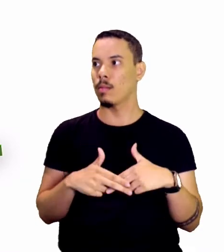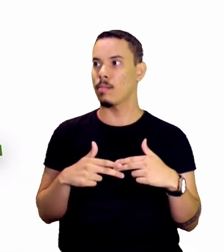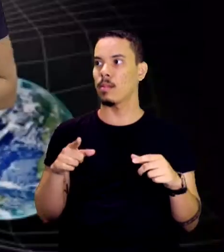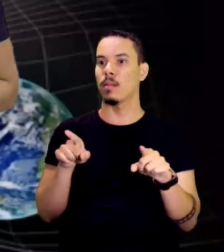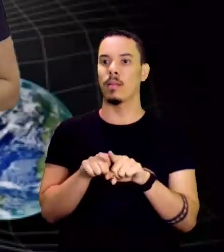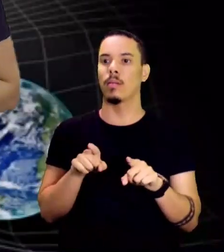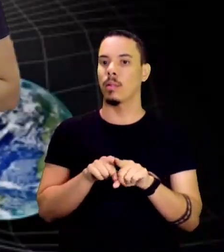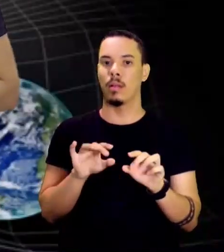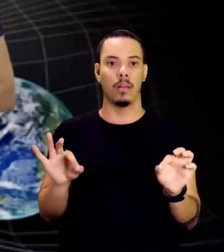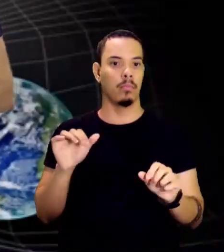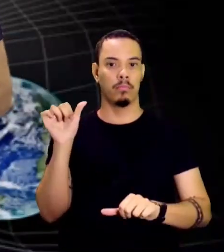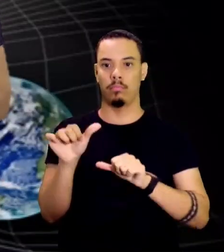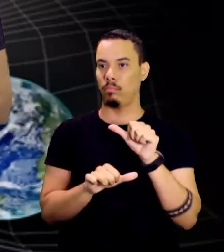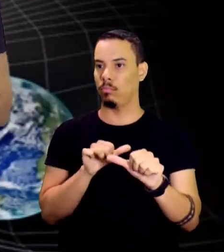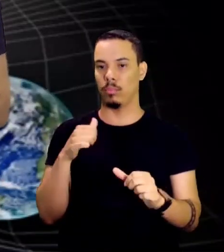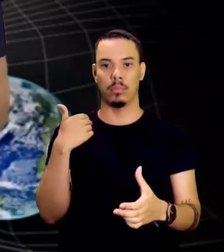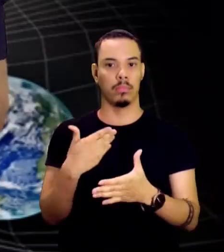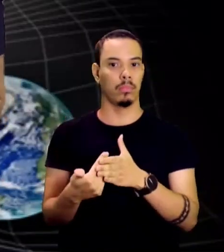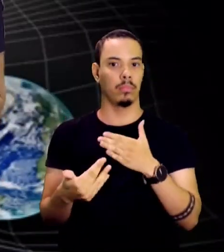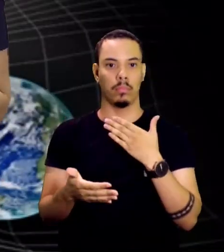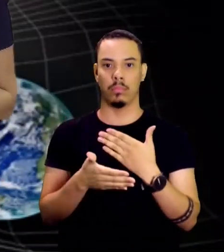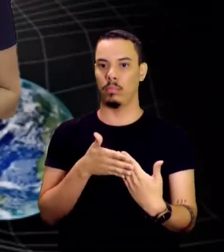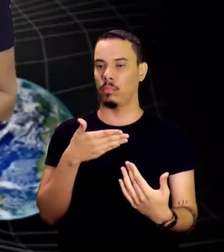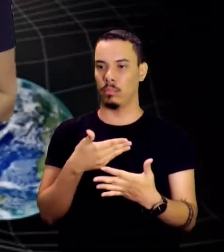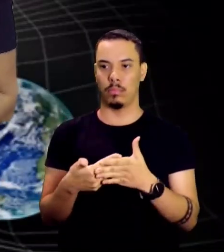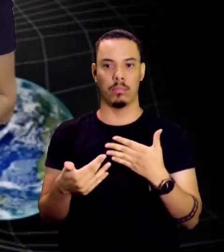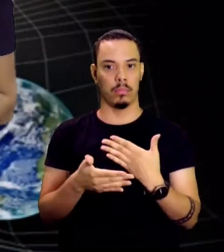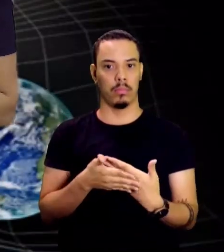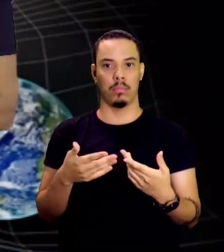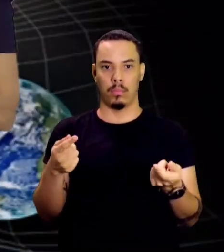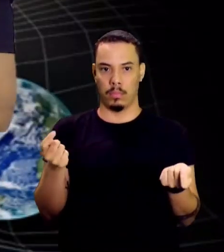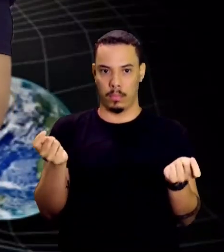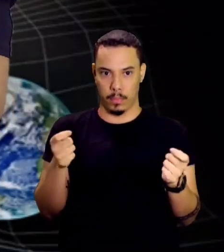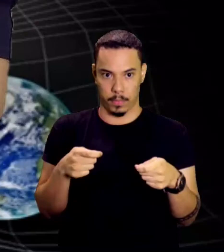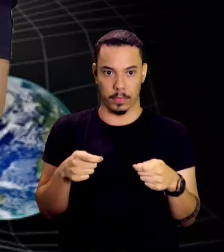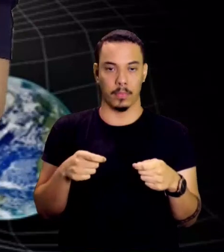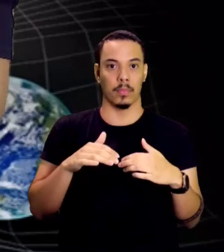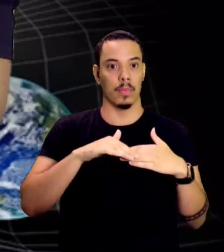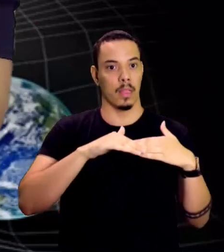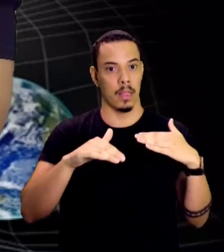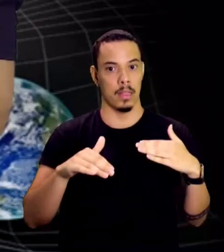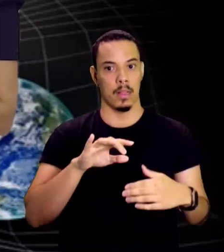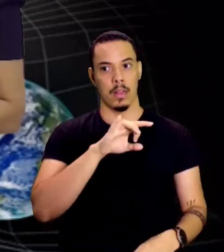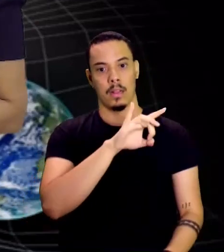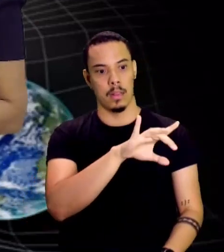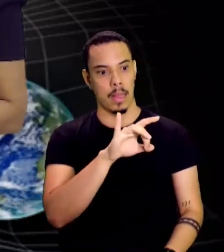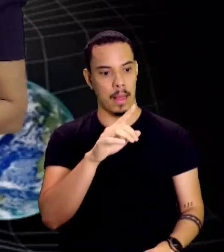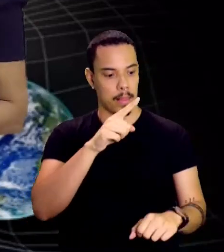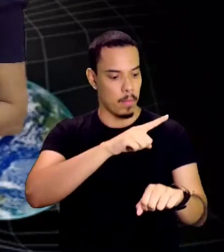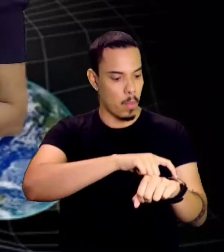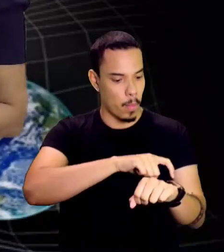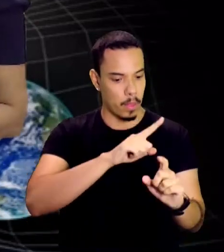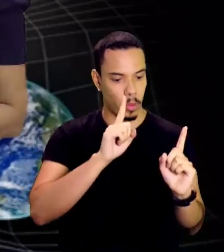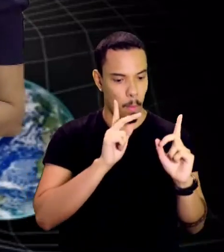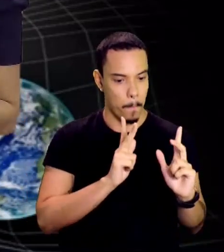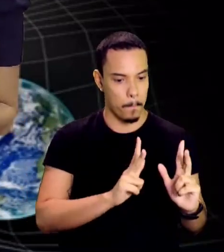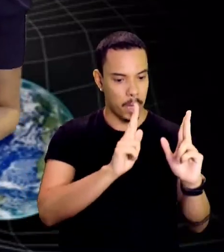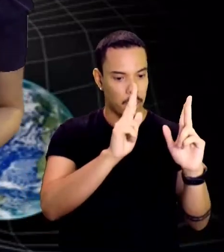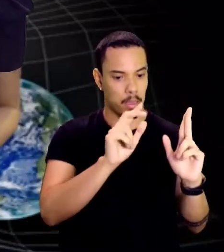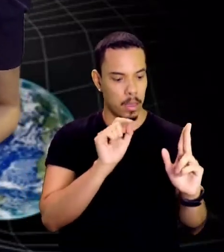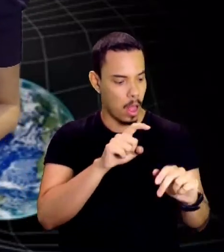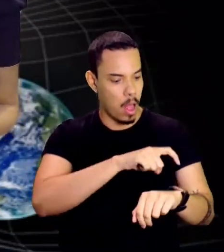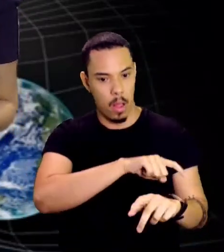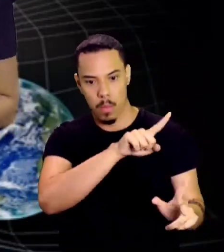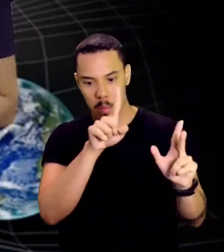é uma reta não vai mudar mesmo qualquer ponto da certo aí Santana é em cada instante em saber que